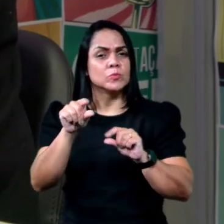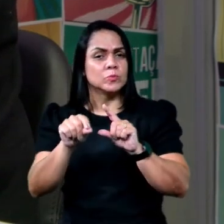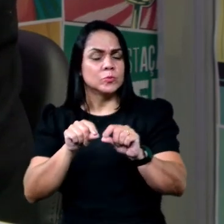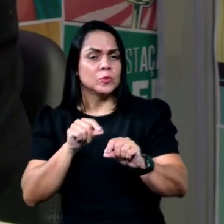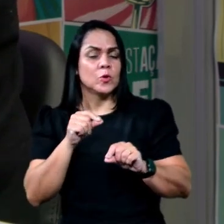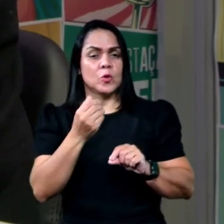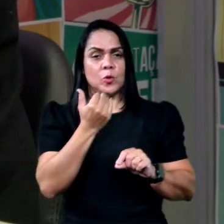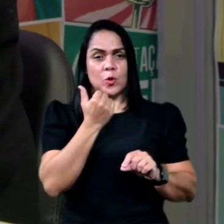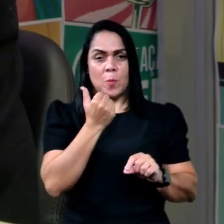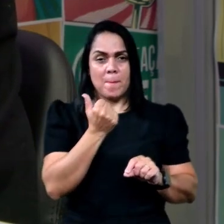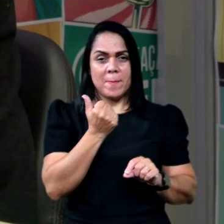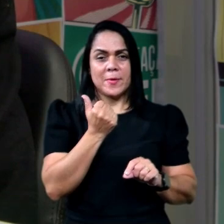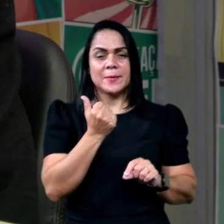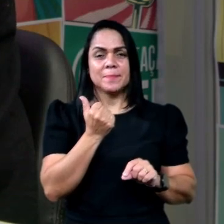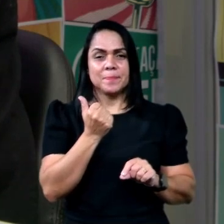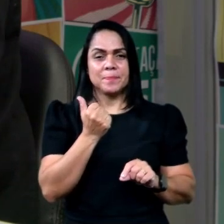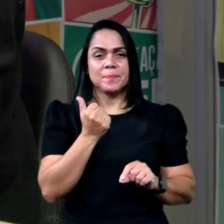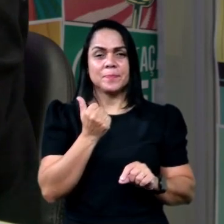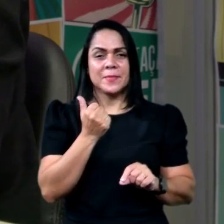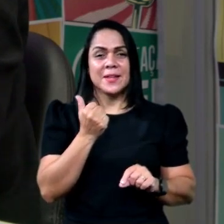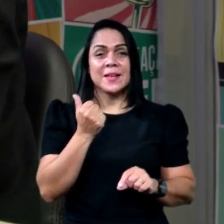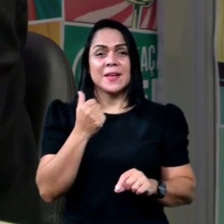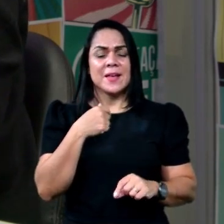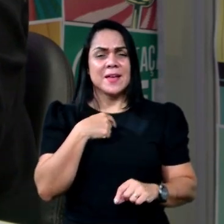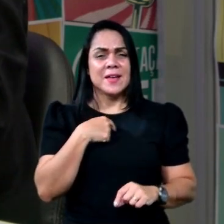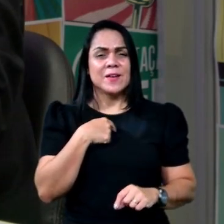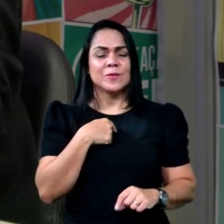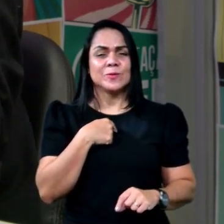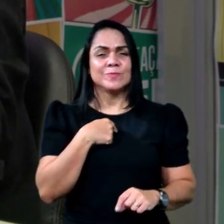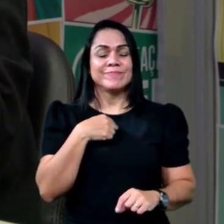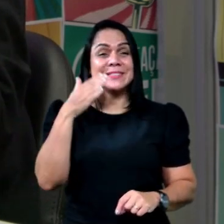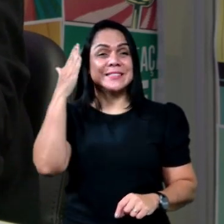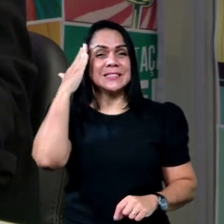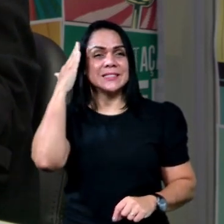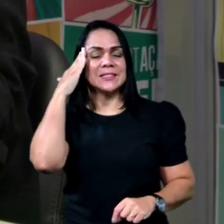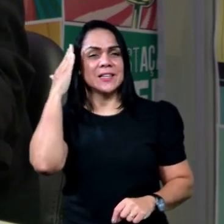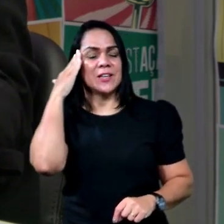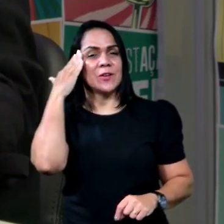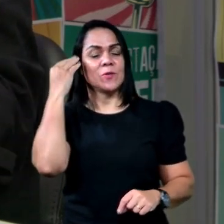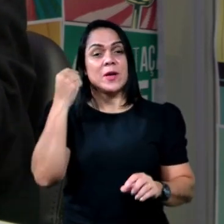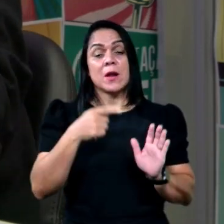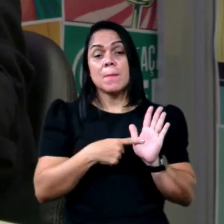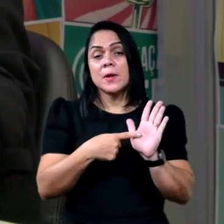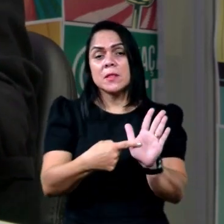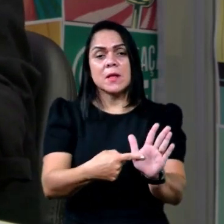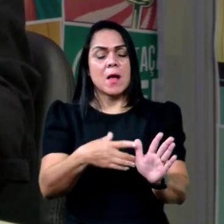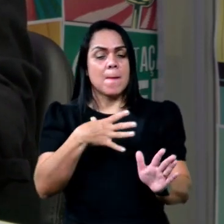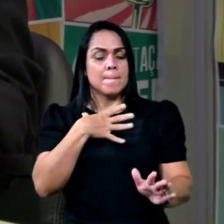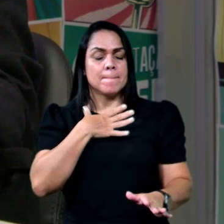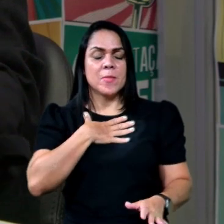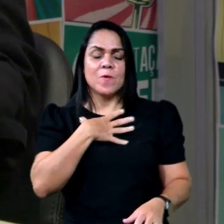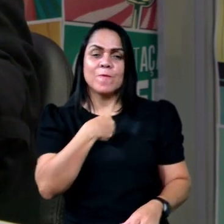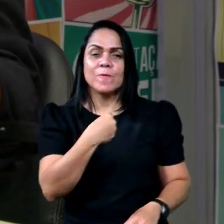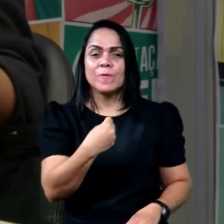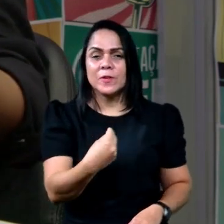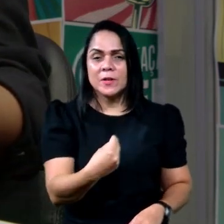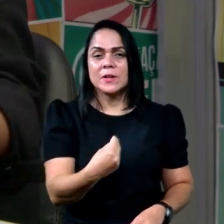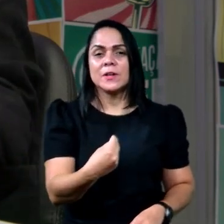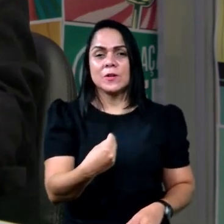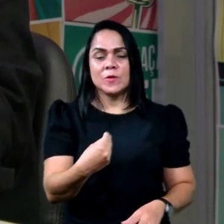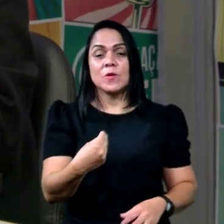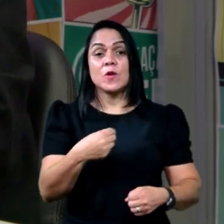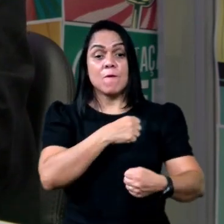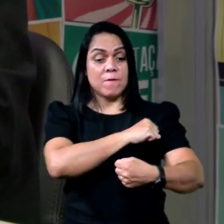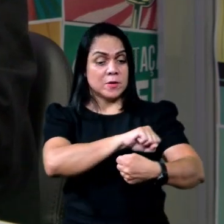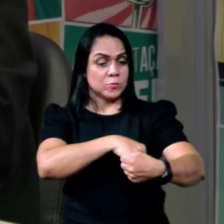o que comer. Eu consigo entender o que eu quero transmitir para meus filhos na mesa durante uma alimentação. Eu consigo fazer um bolo